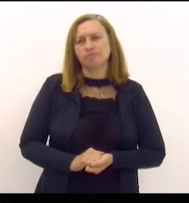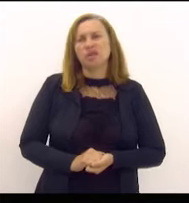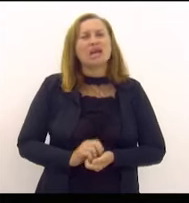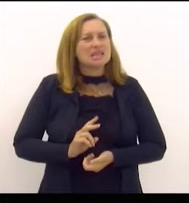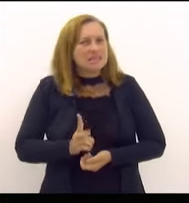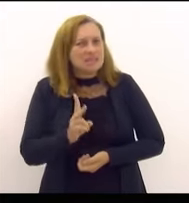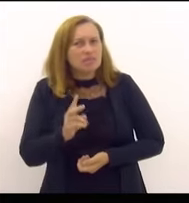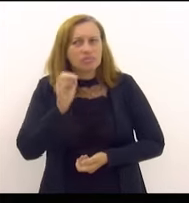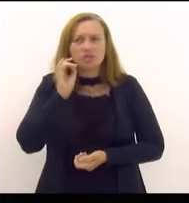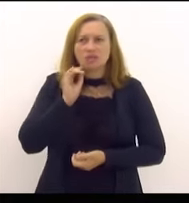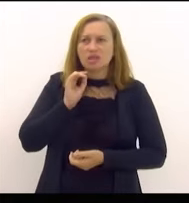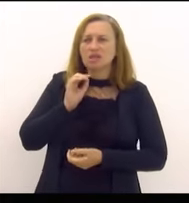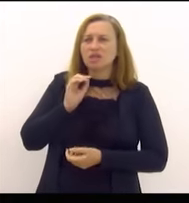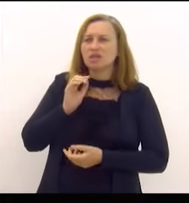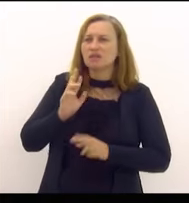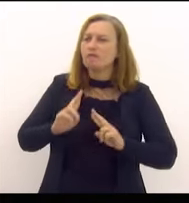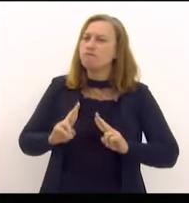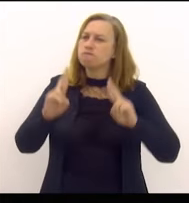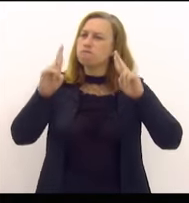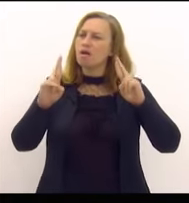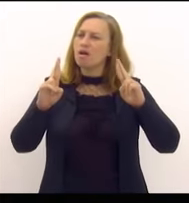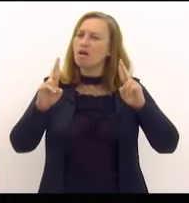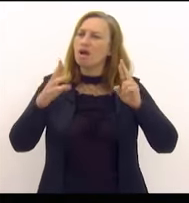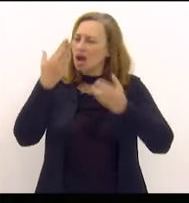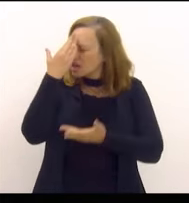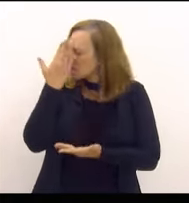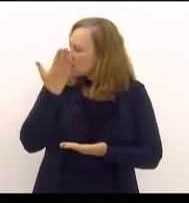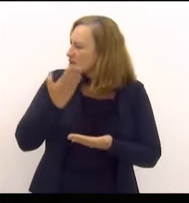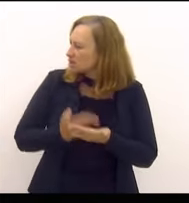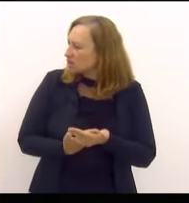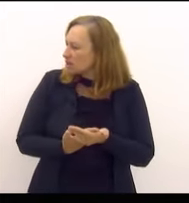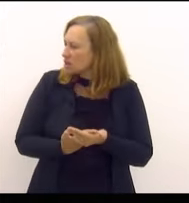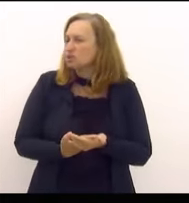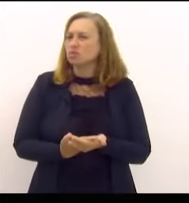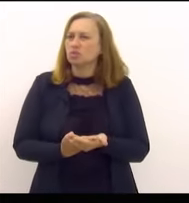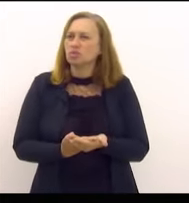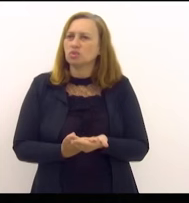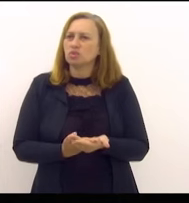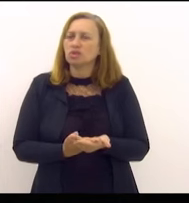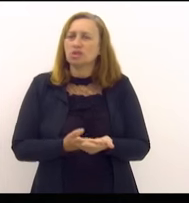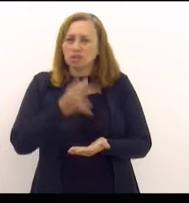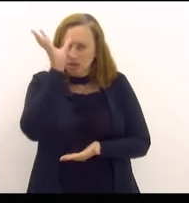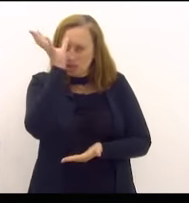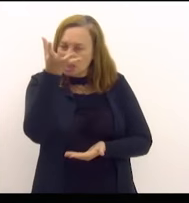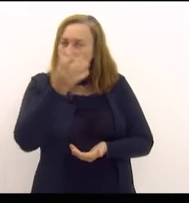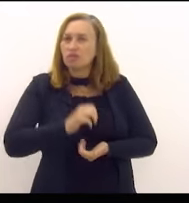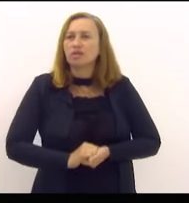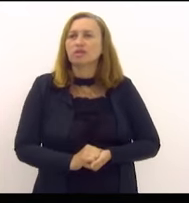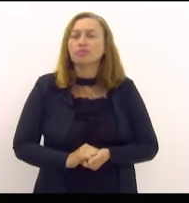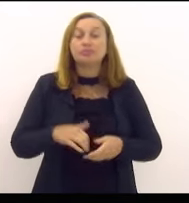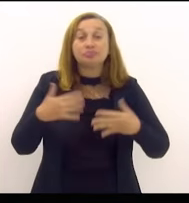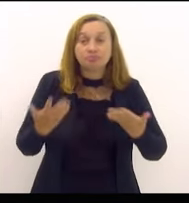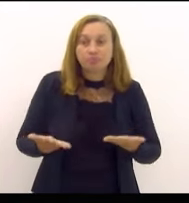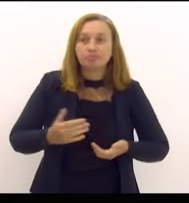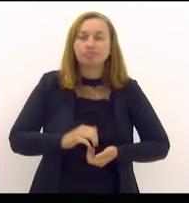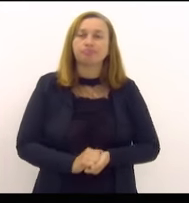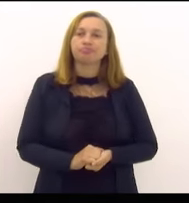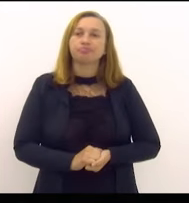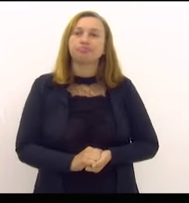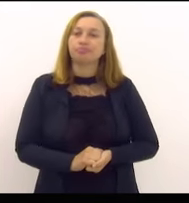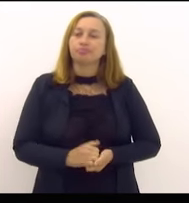teve esperança, acreditando que isso estava a ponto de ser resolvido. Então, no entanto, eu